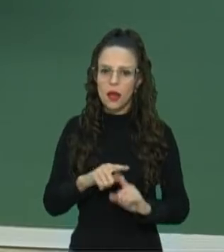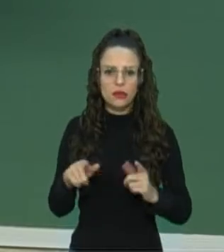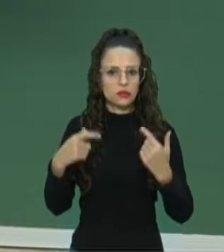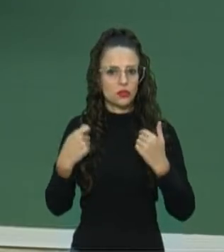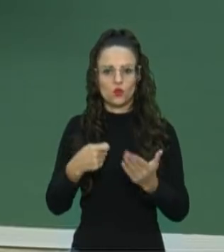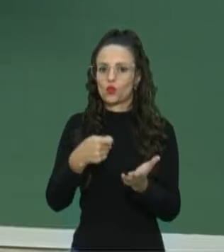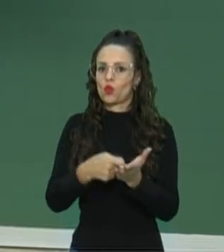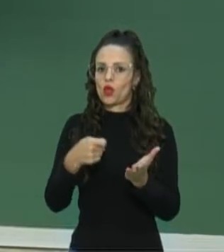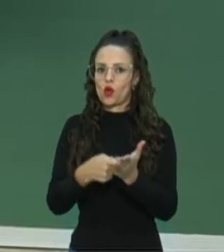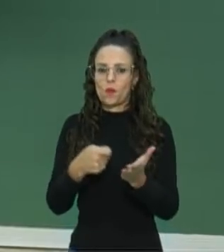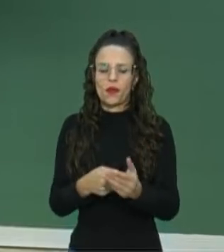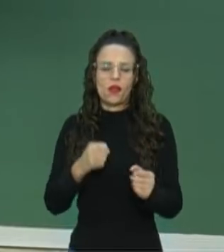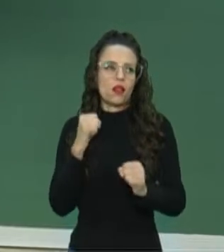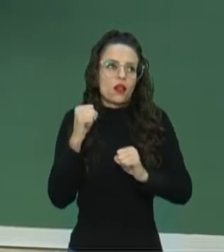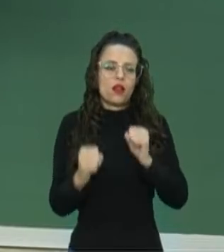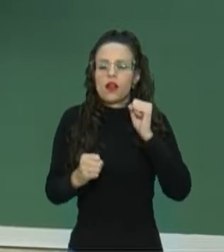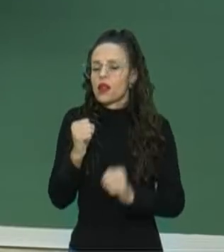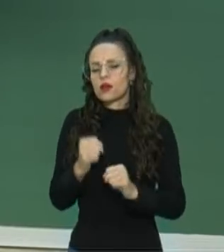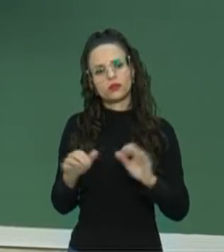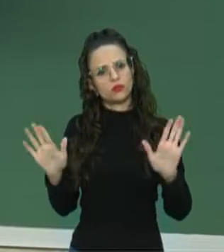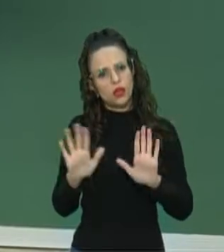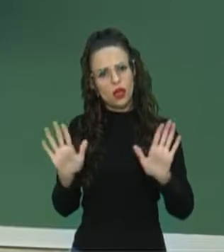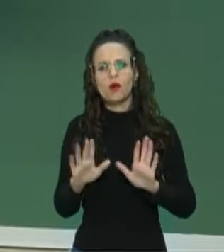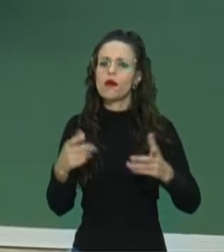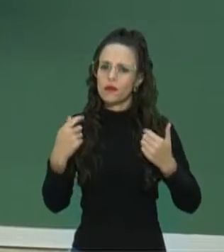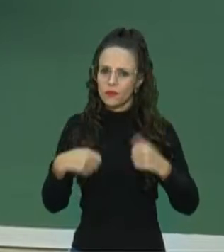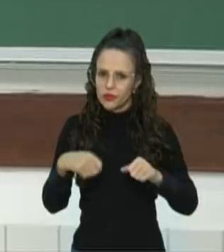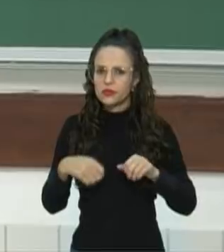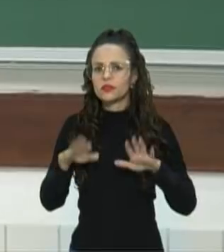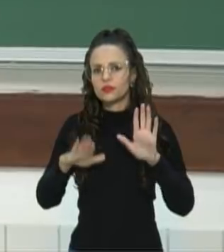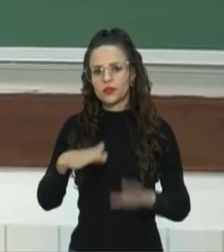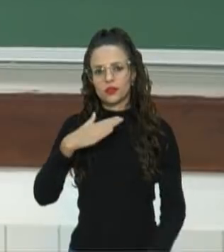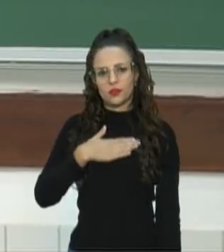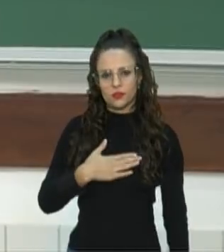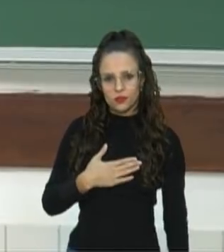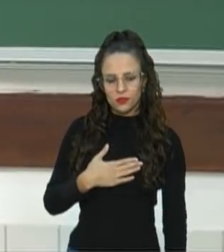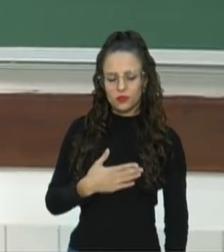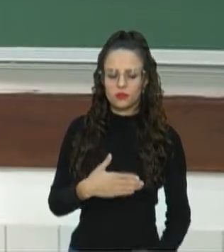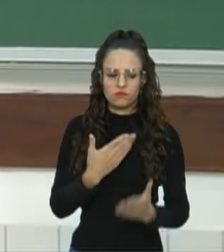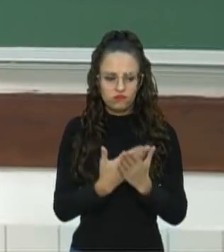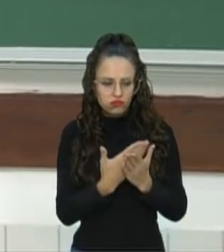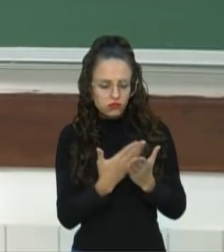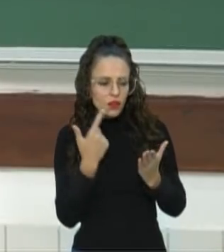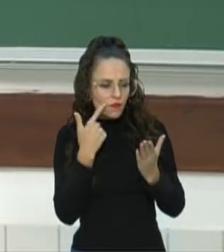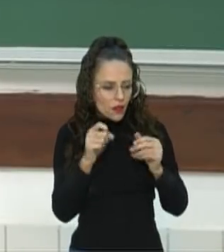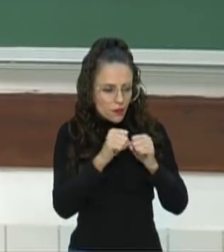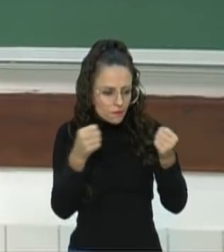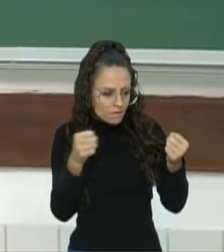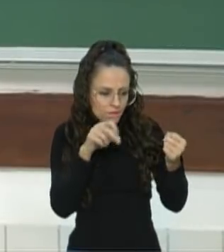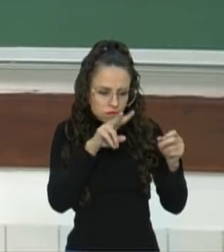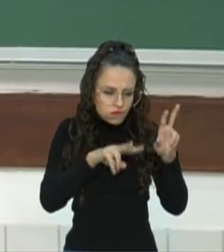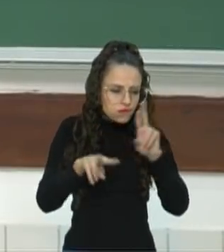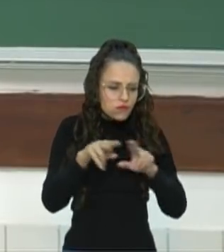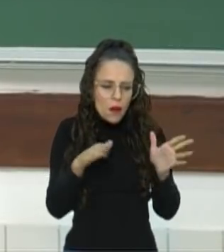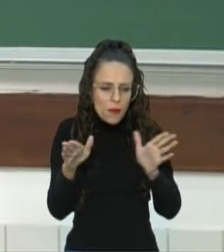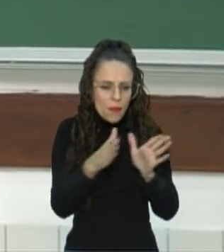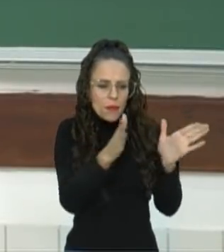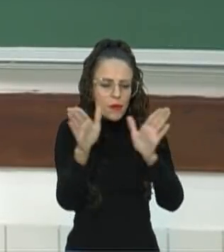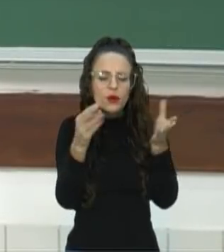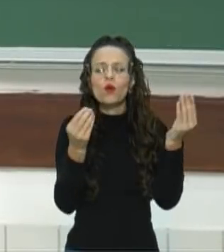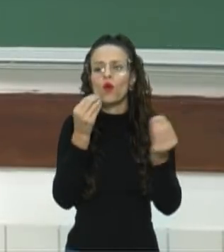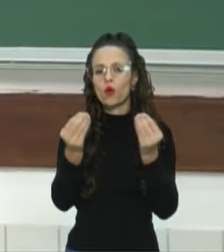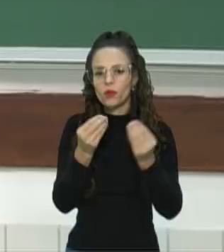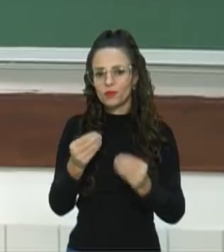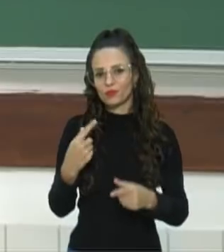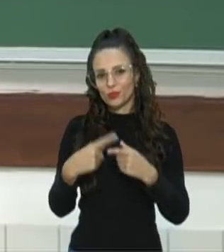precisa fazer todo o percurso correndo. Às vezes é necessário dar uma parada, estudar o percurso, visualizar o trajeto.